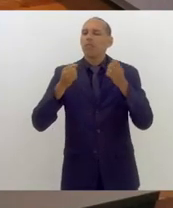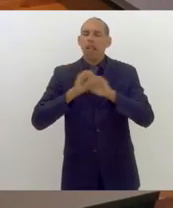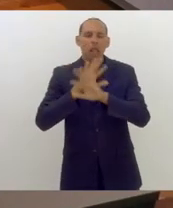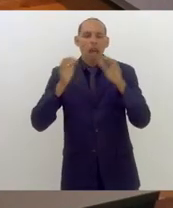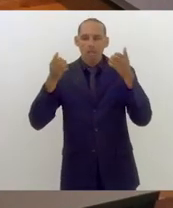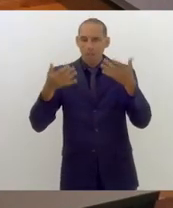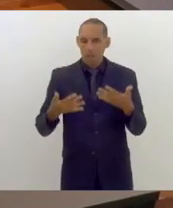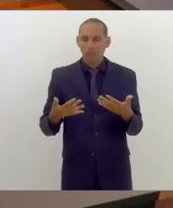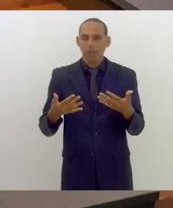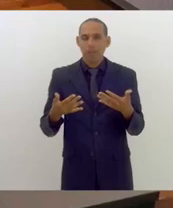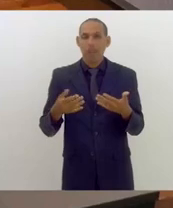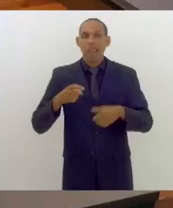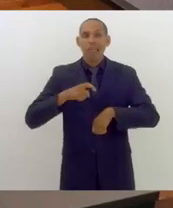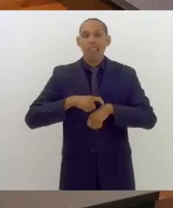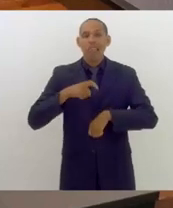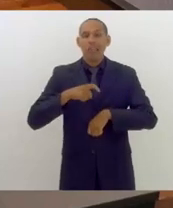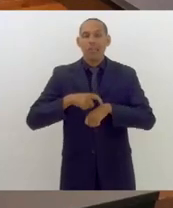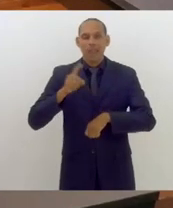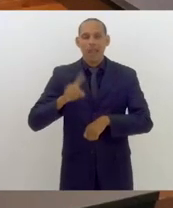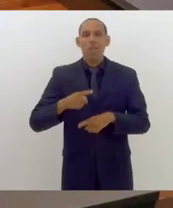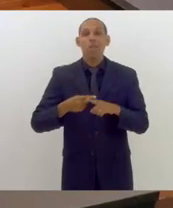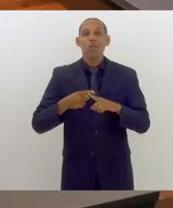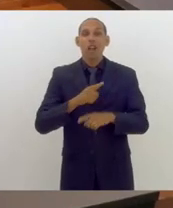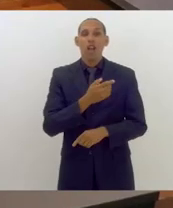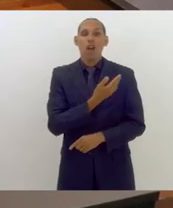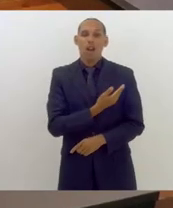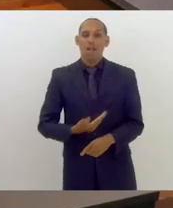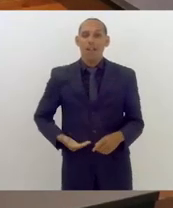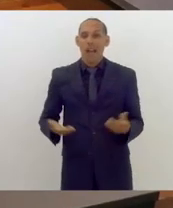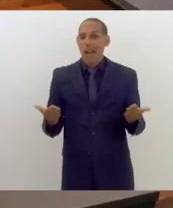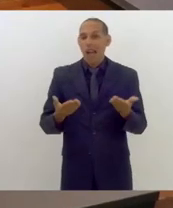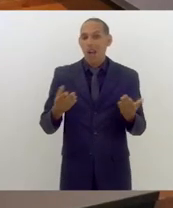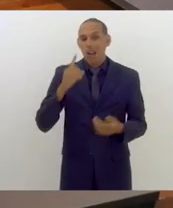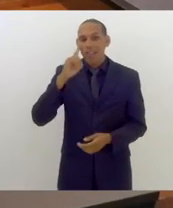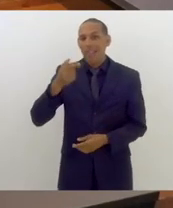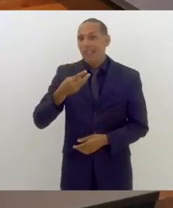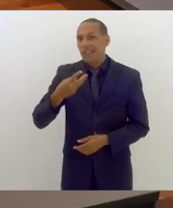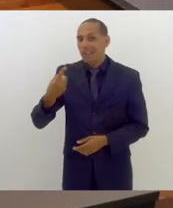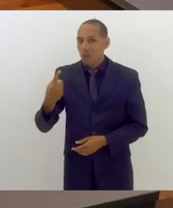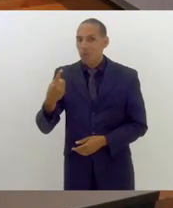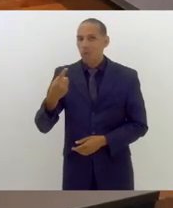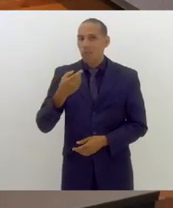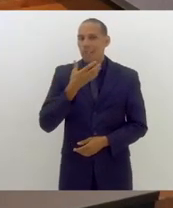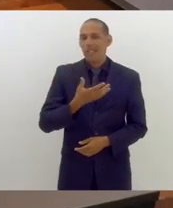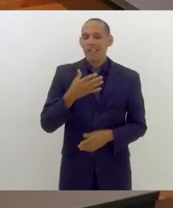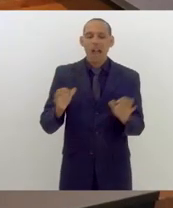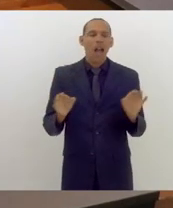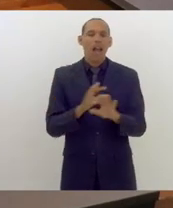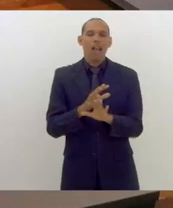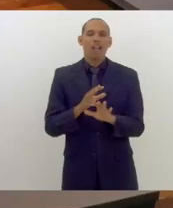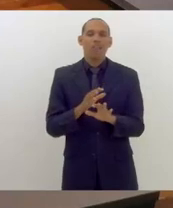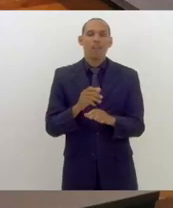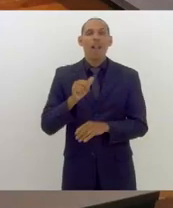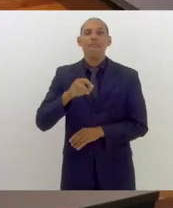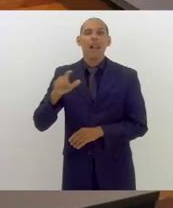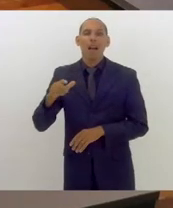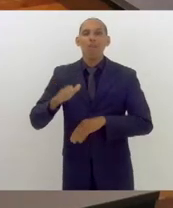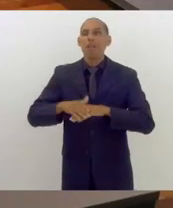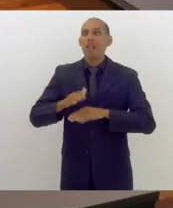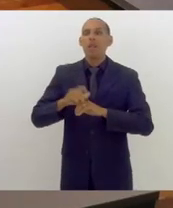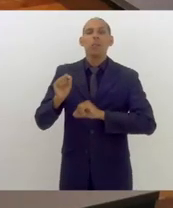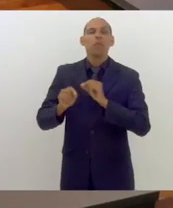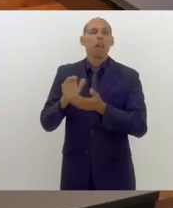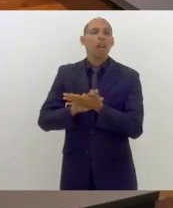tempo porque esse governo acaba no dia 31 de dezembro anel lá vai ficar jogando bolinha para o alto na gíria